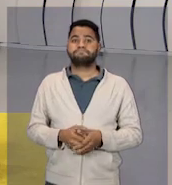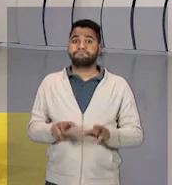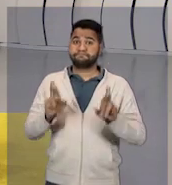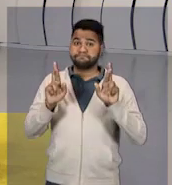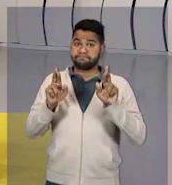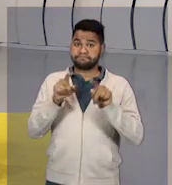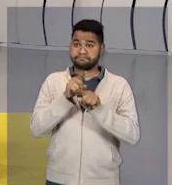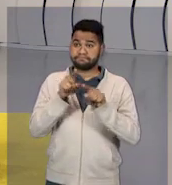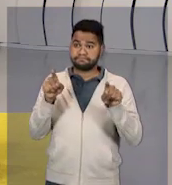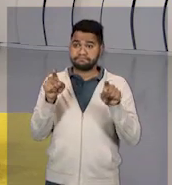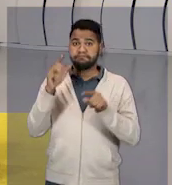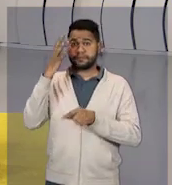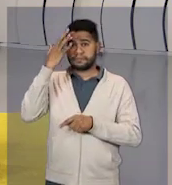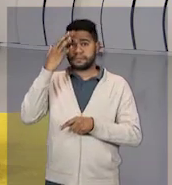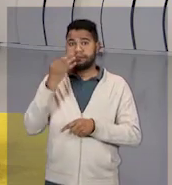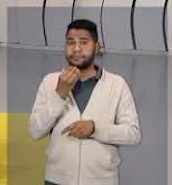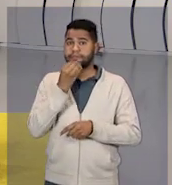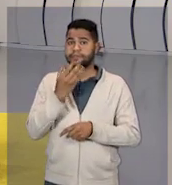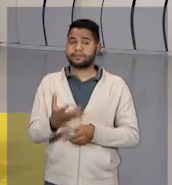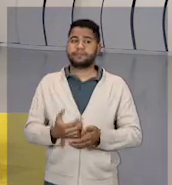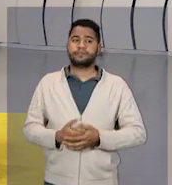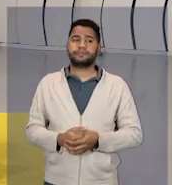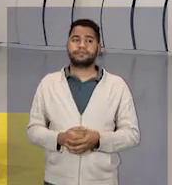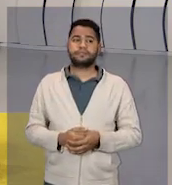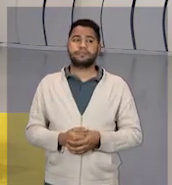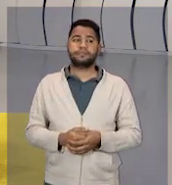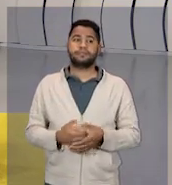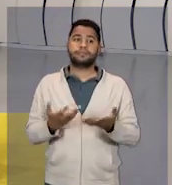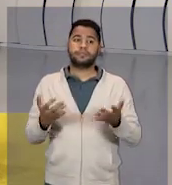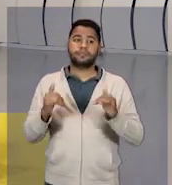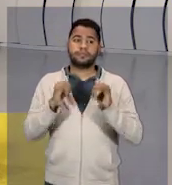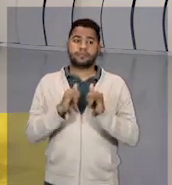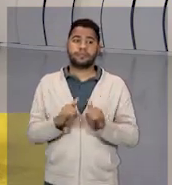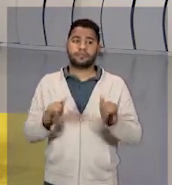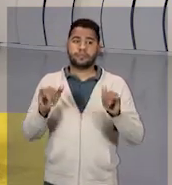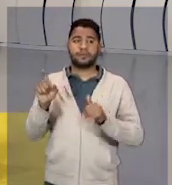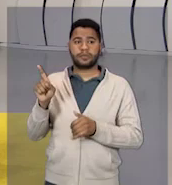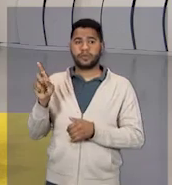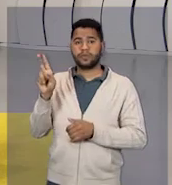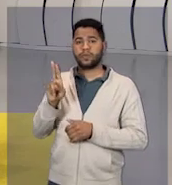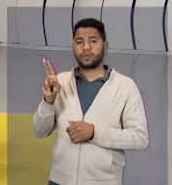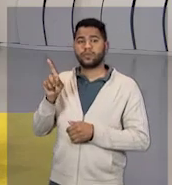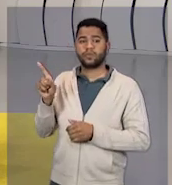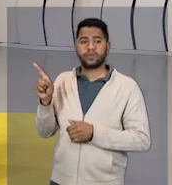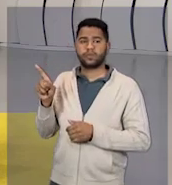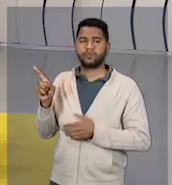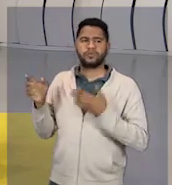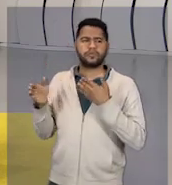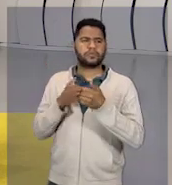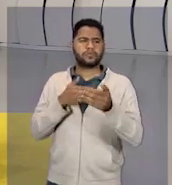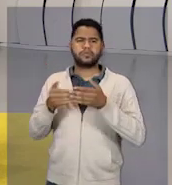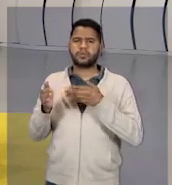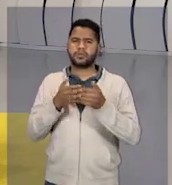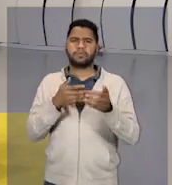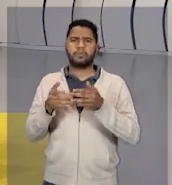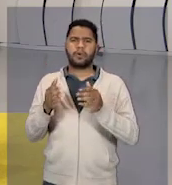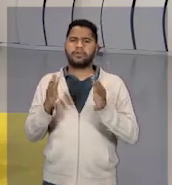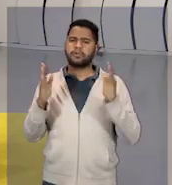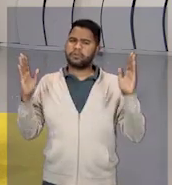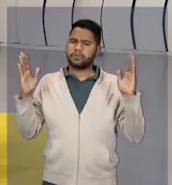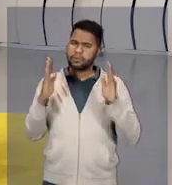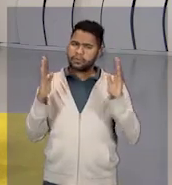você esteja entendendo bem. E é igual eu te disse, com o transferidor aqui, não importa o tamanho, pode